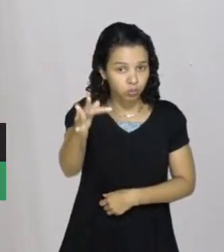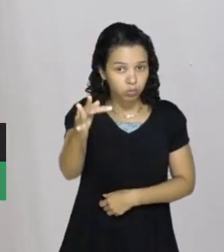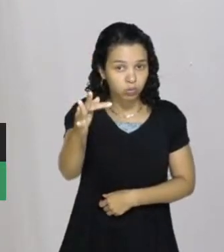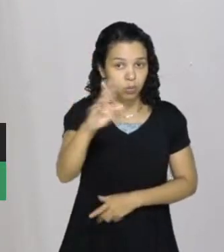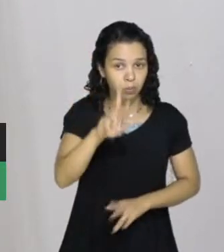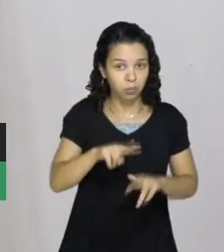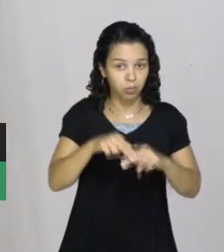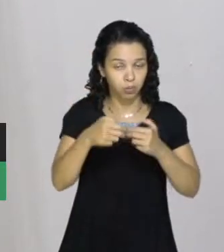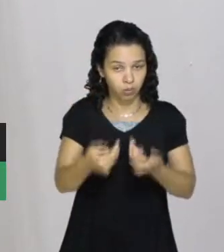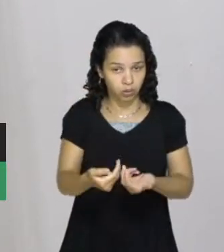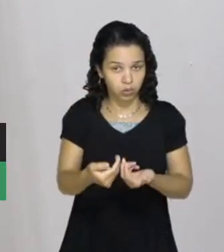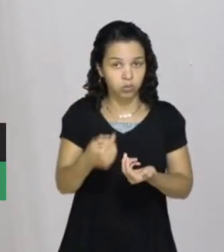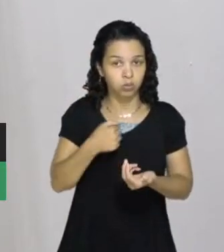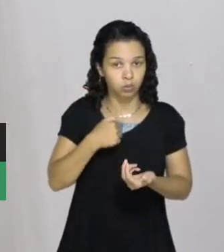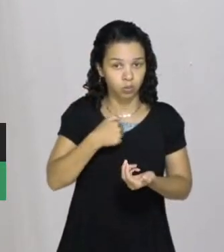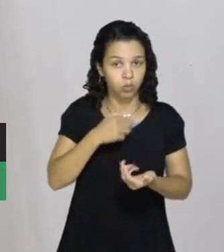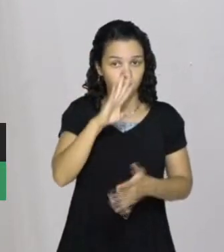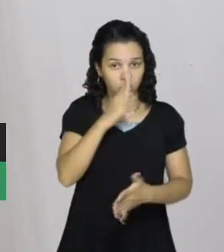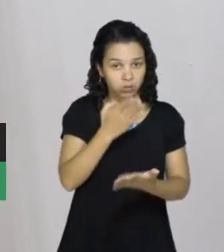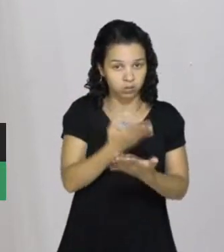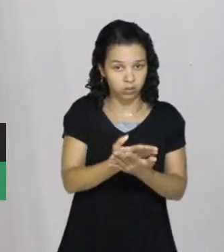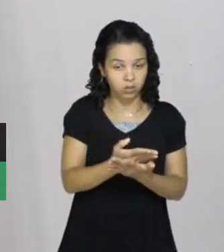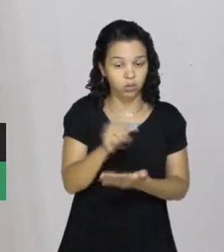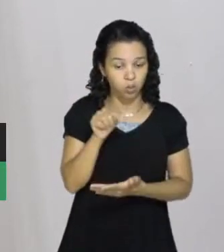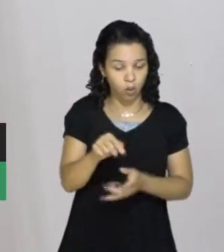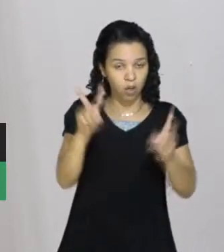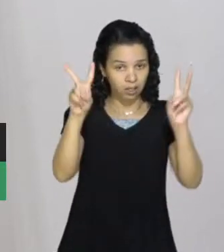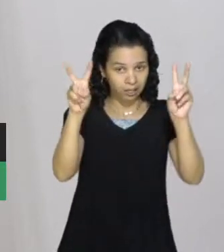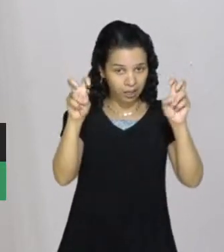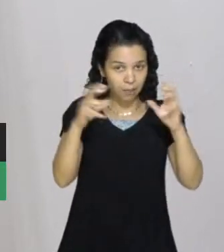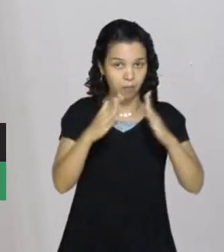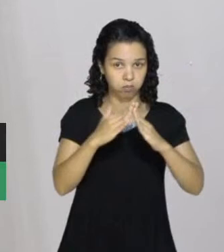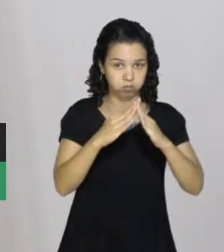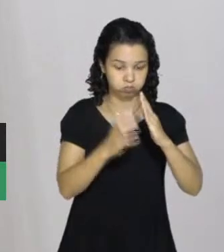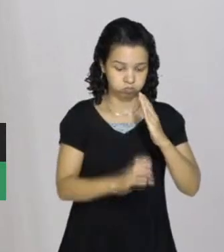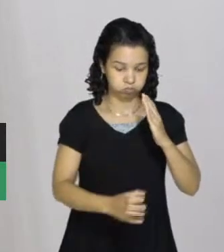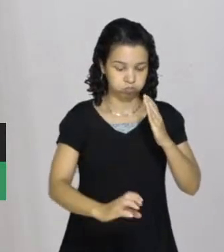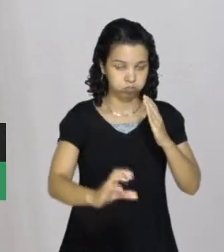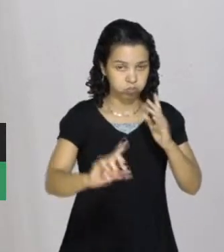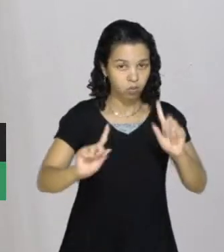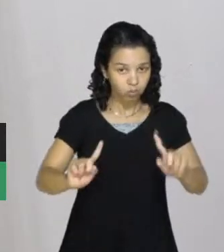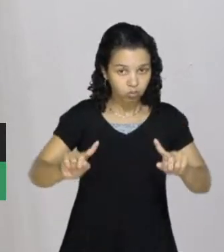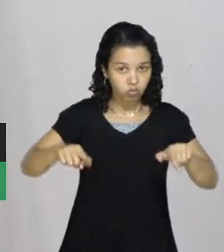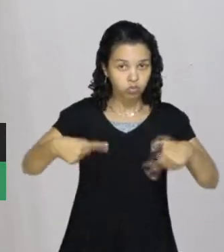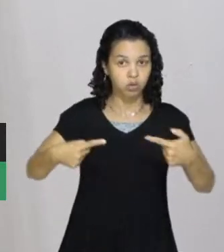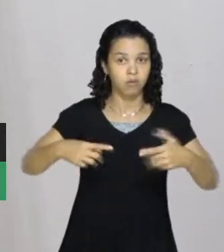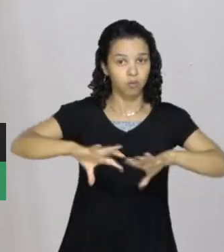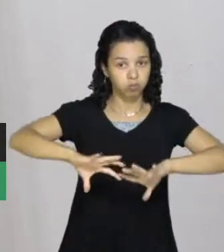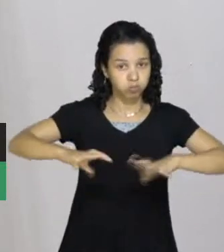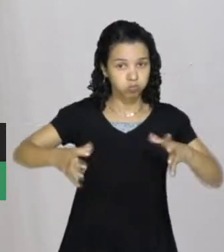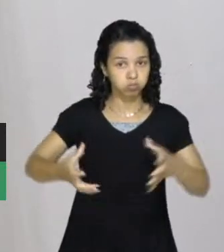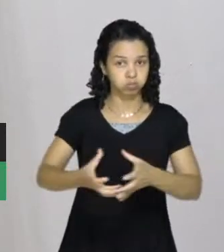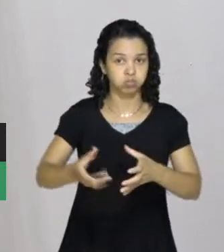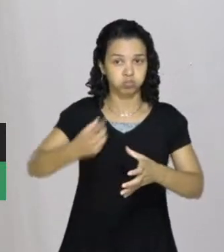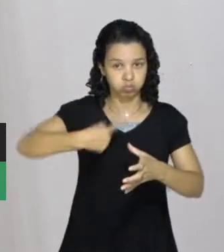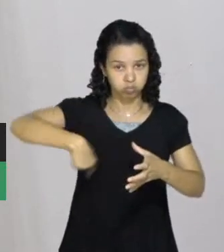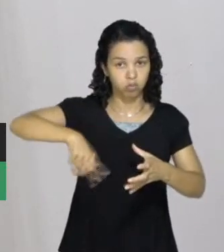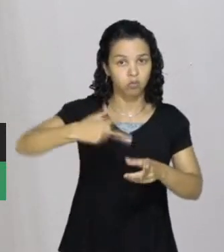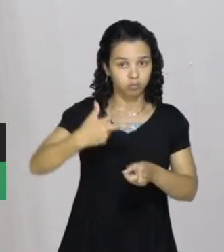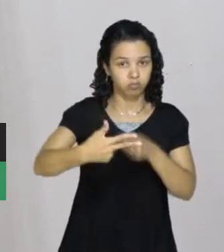a questão do saneamento como um desafio coletivo que precisamos vencer.